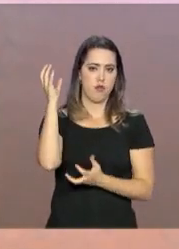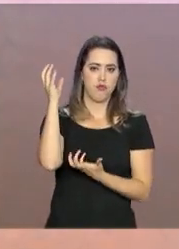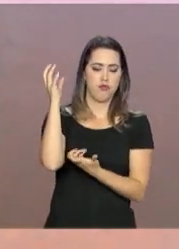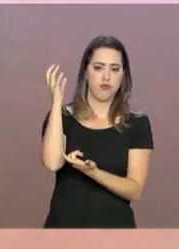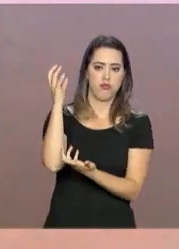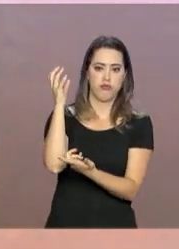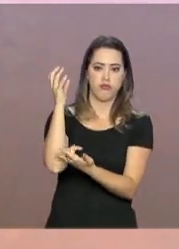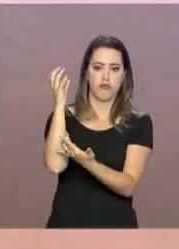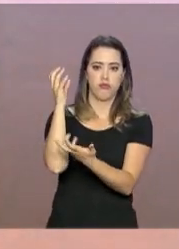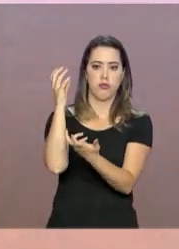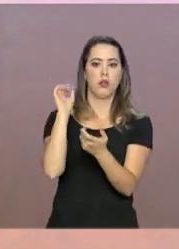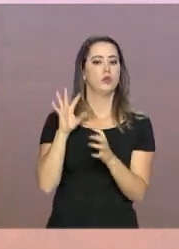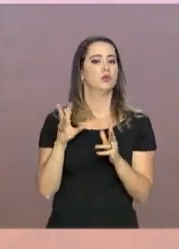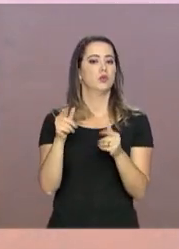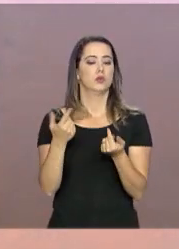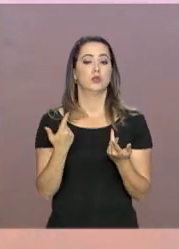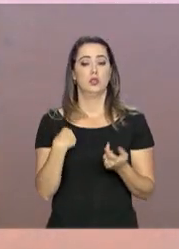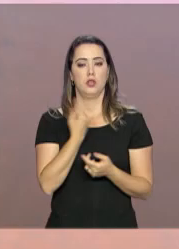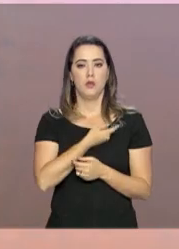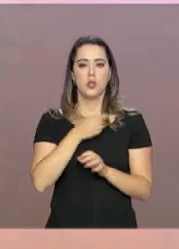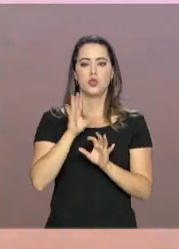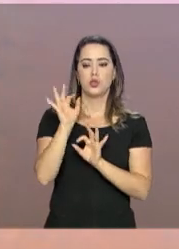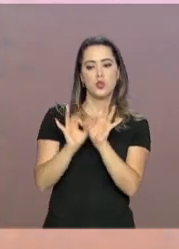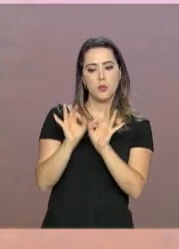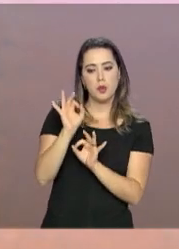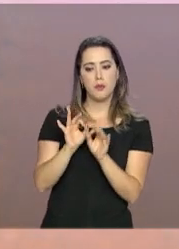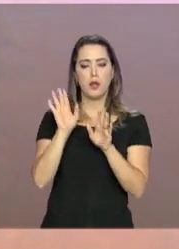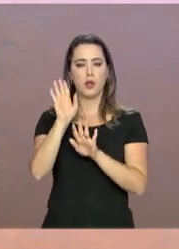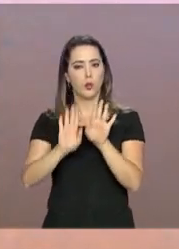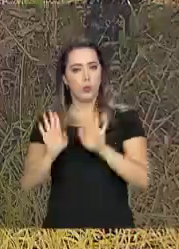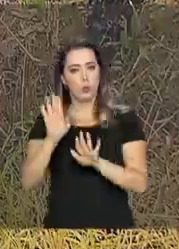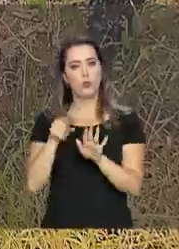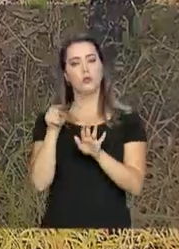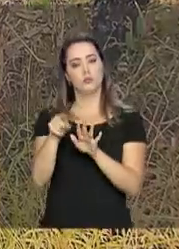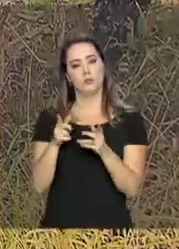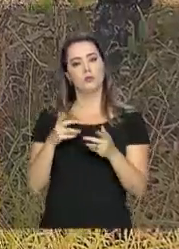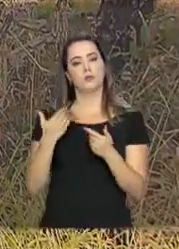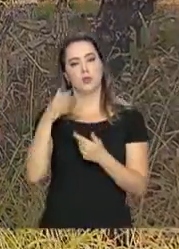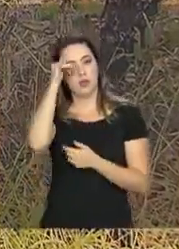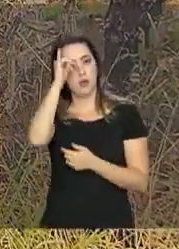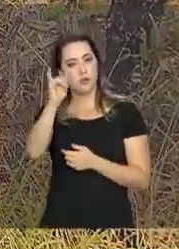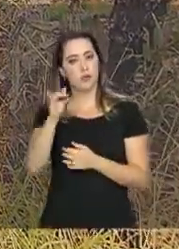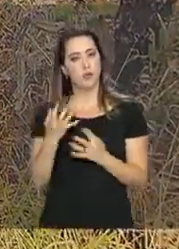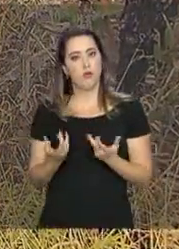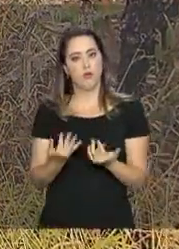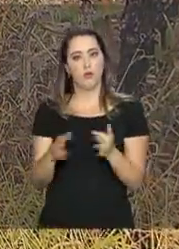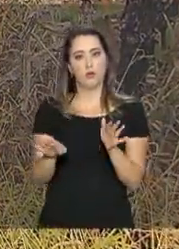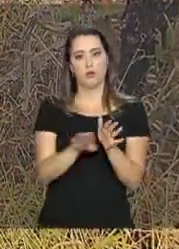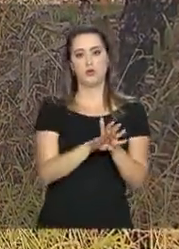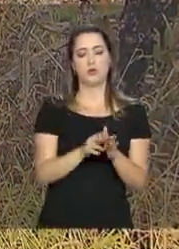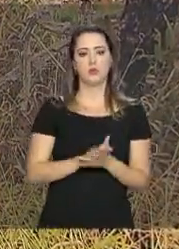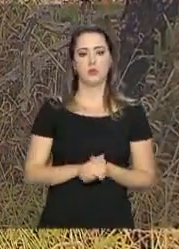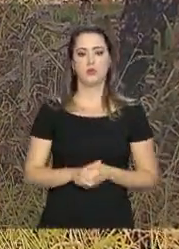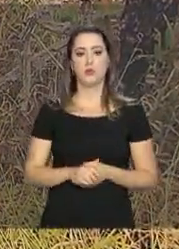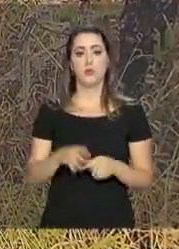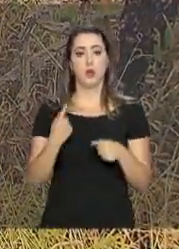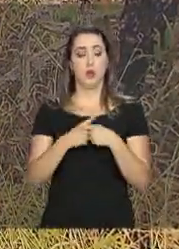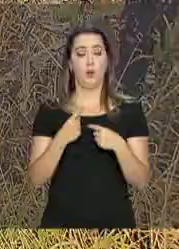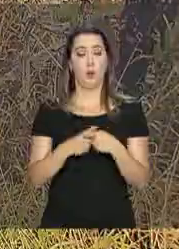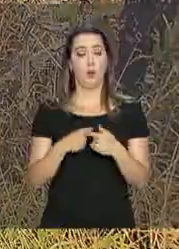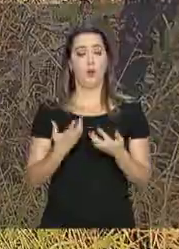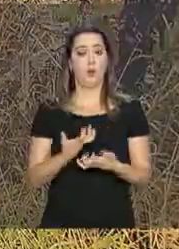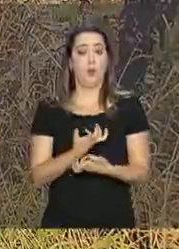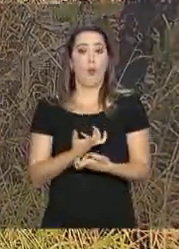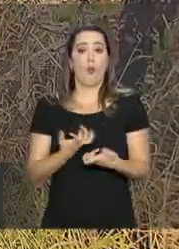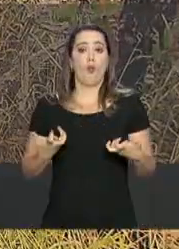vai diminuindo as ocorrências de incêndios dentro da estação. Como a vegetação está seca, o fogo se alastra rapidamente.